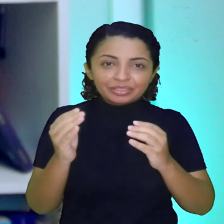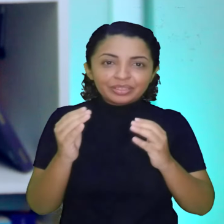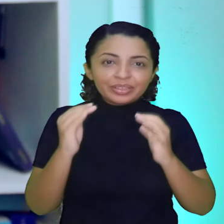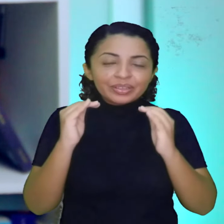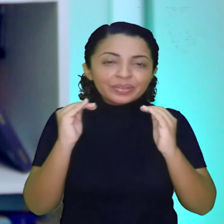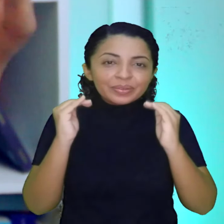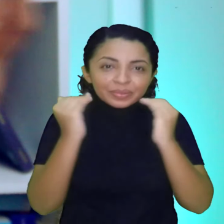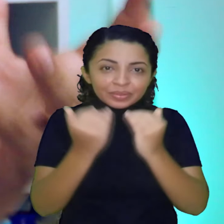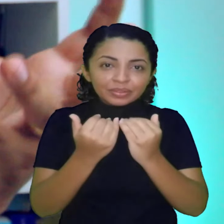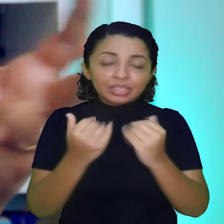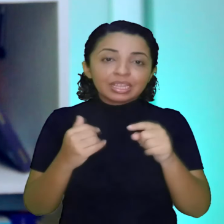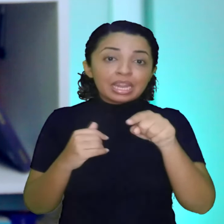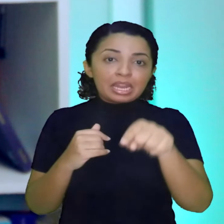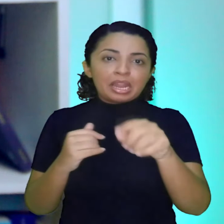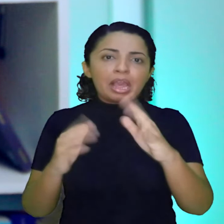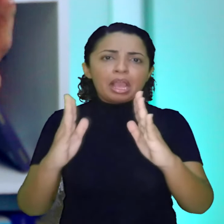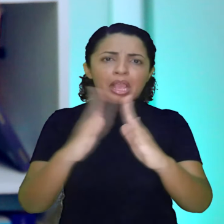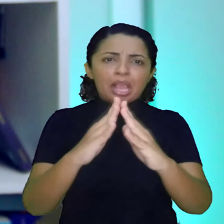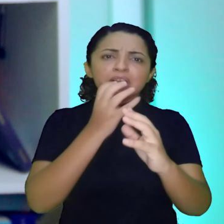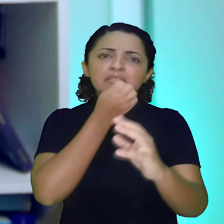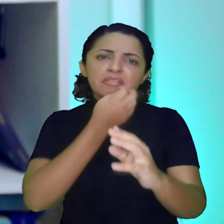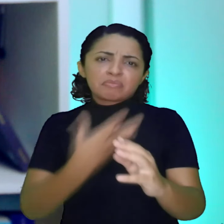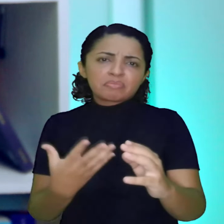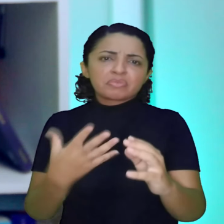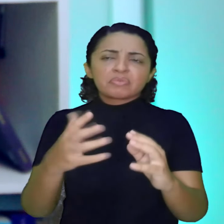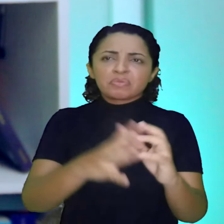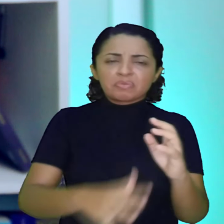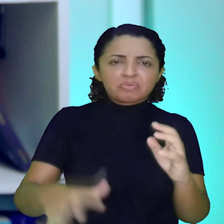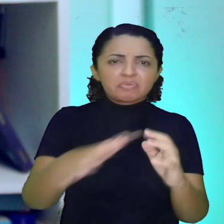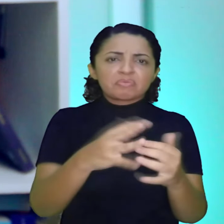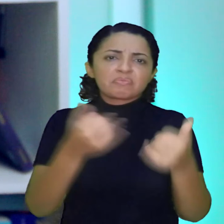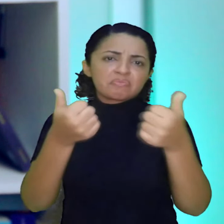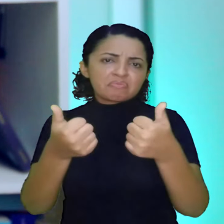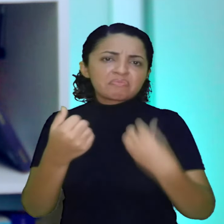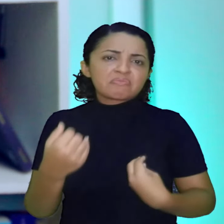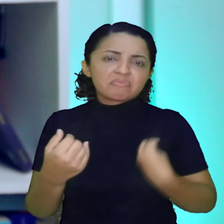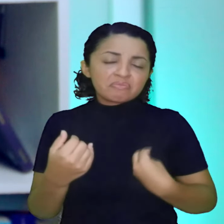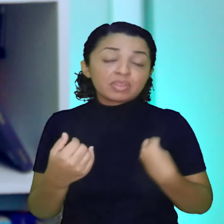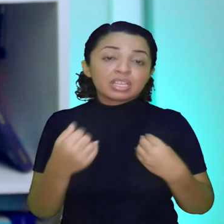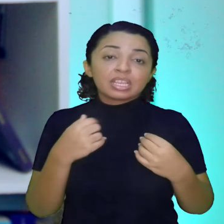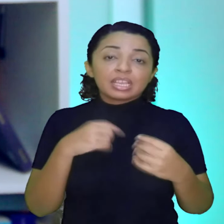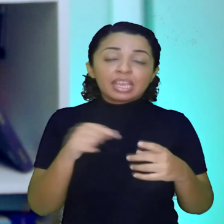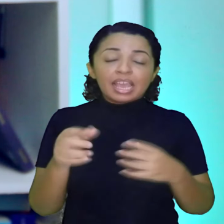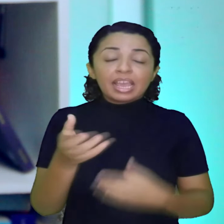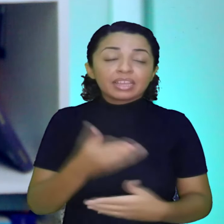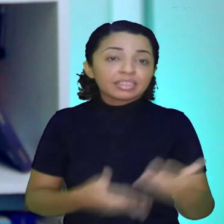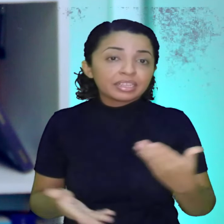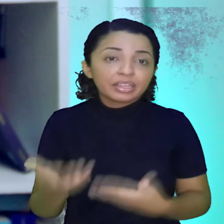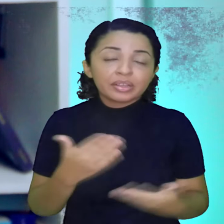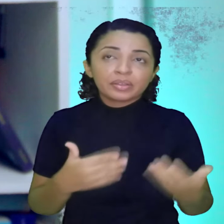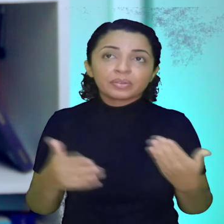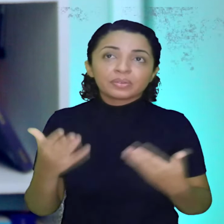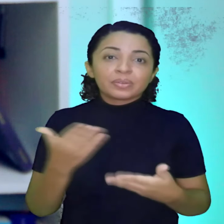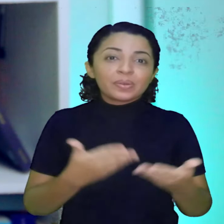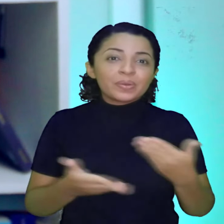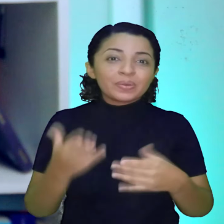o Eric vive numa boa vizinhança, numa boa casa, é bem sucedido. Tem as relações